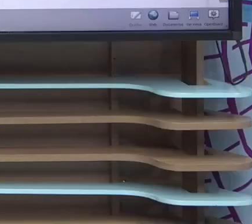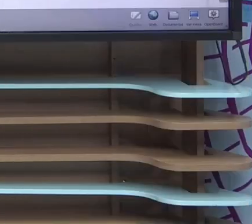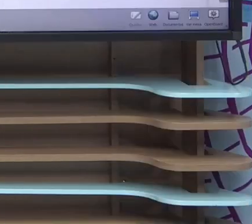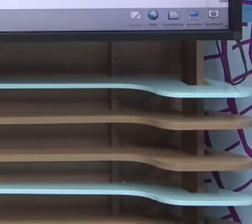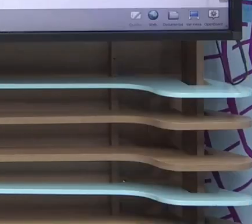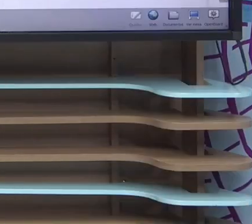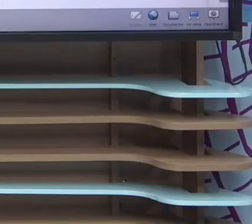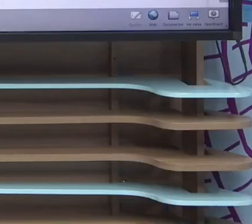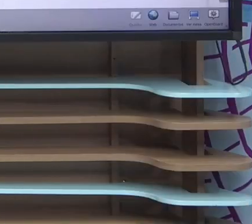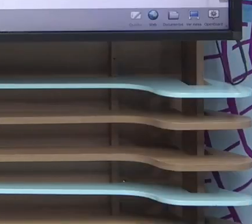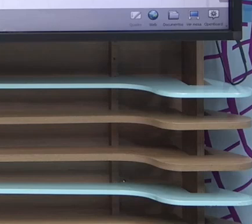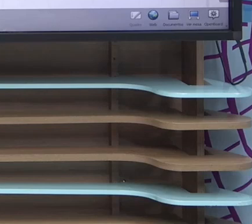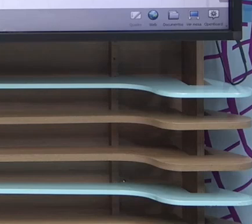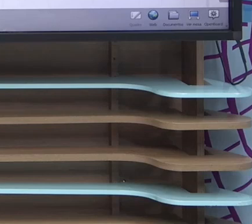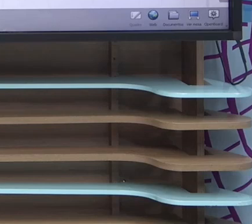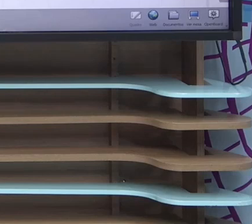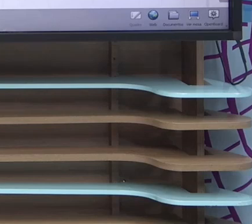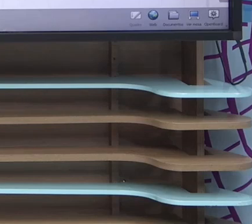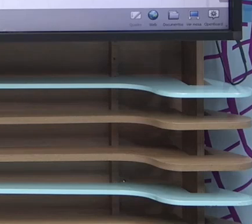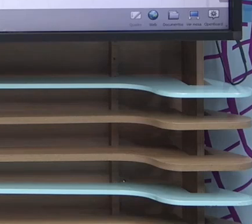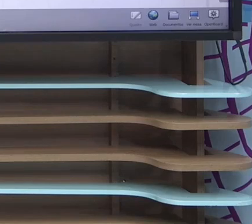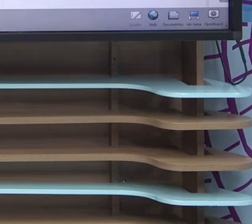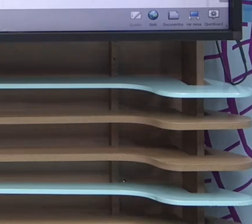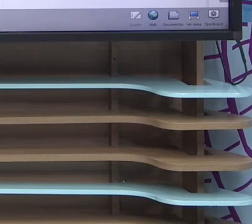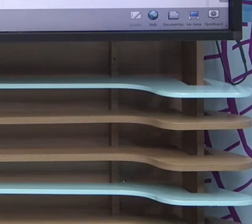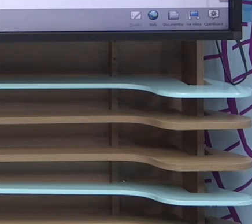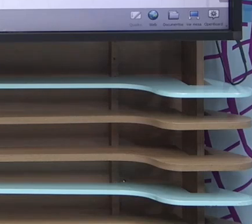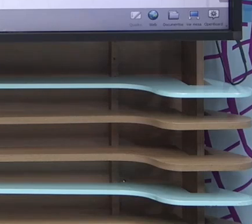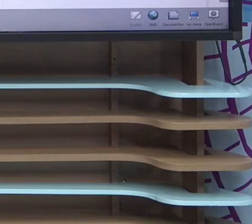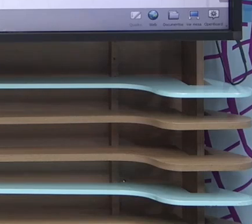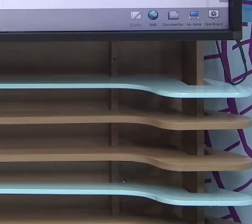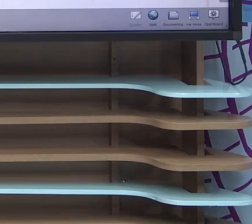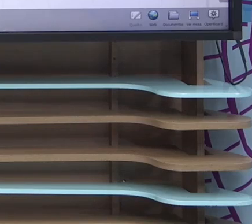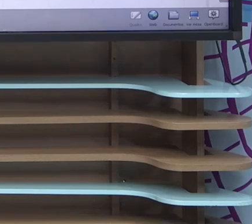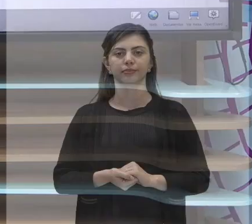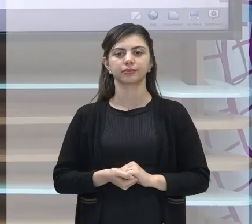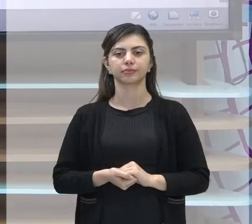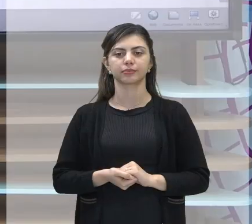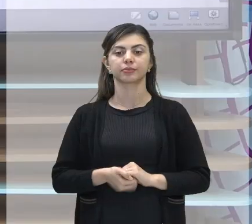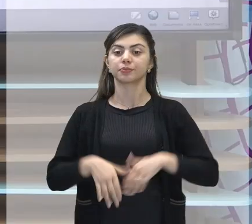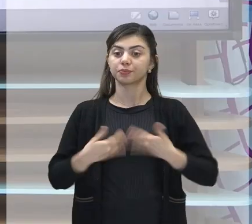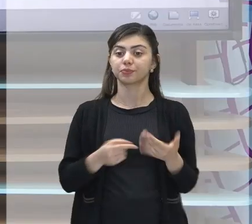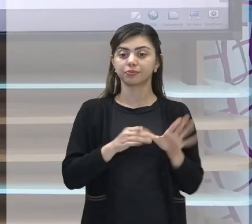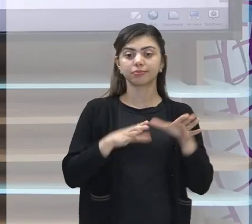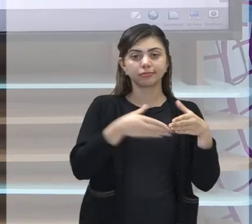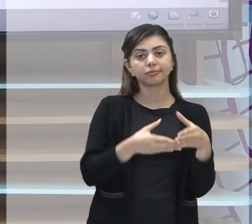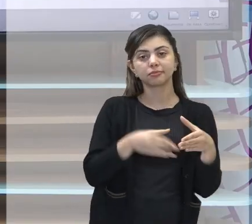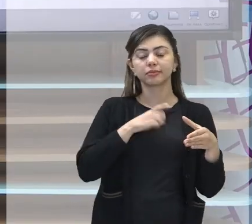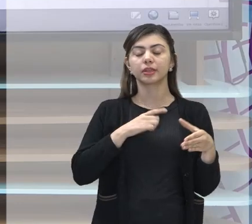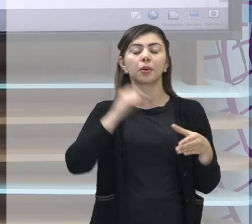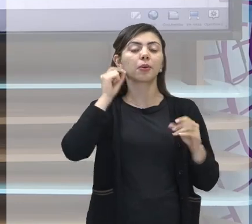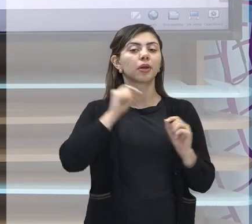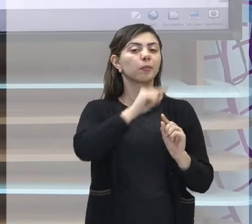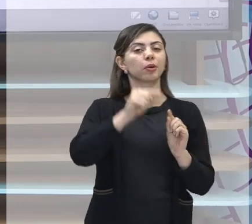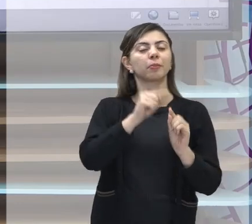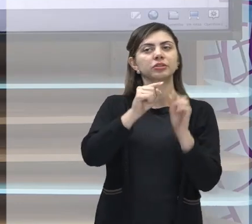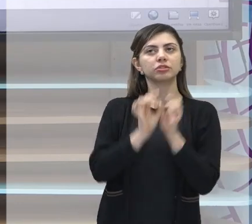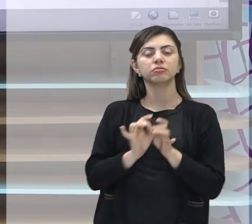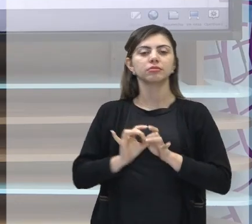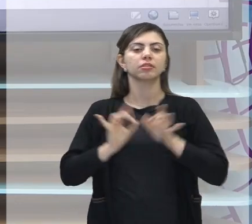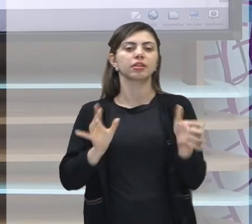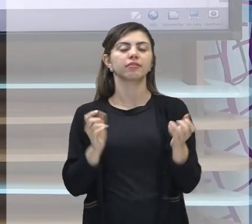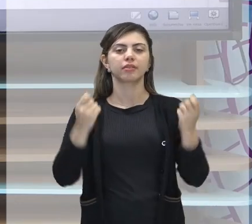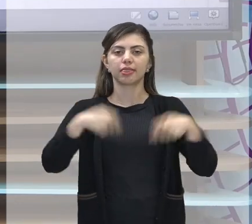moderados, eles tinham, né, justamente esse pensamento de mais liberdade para